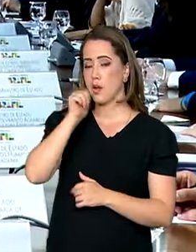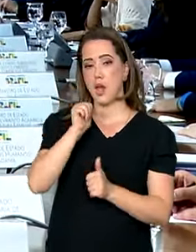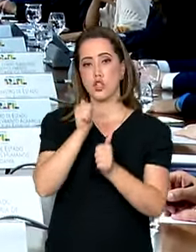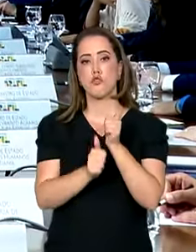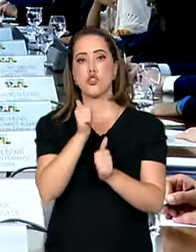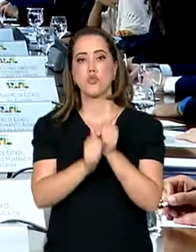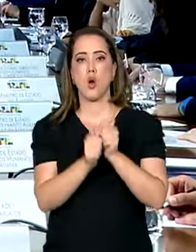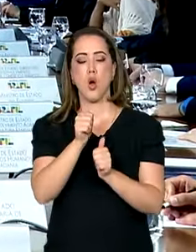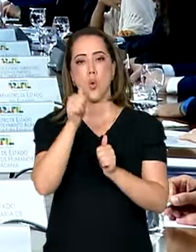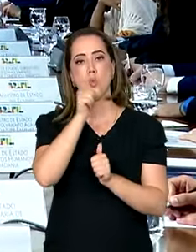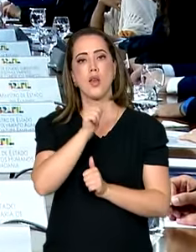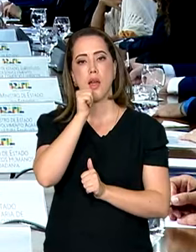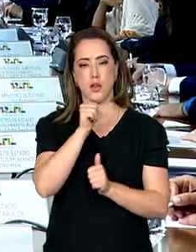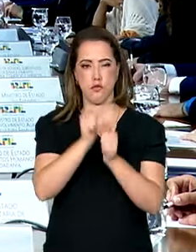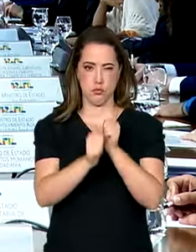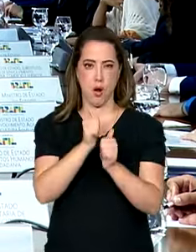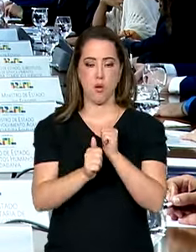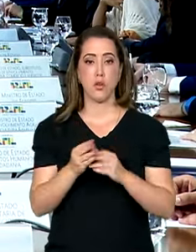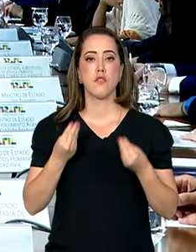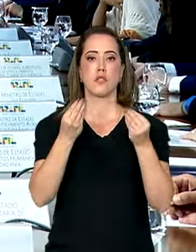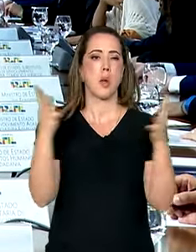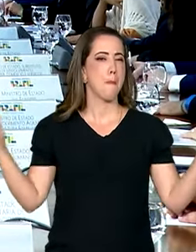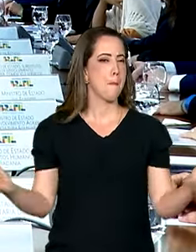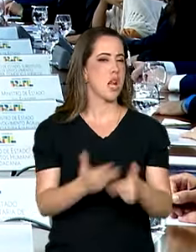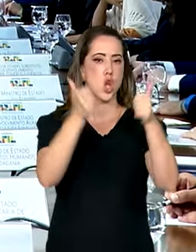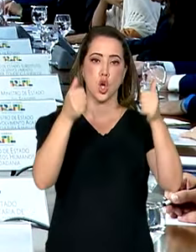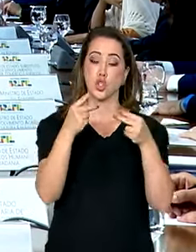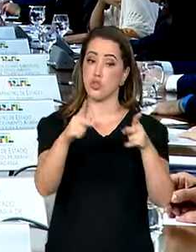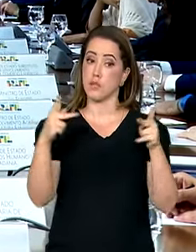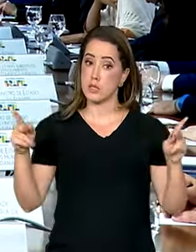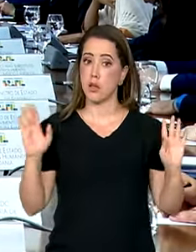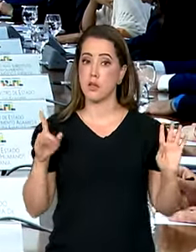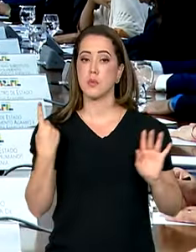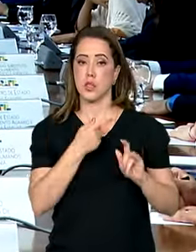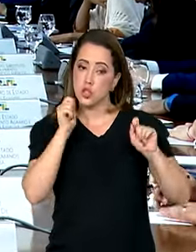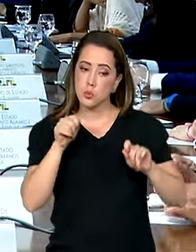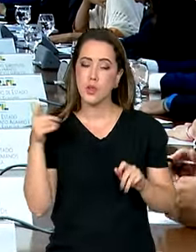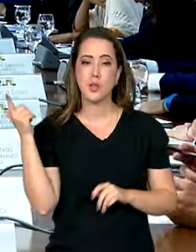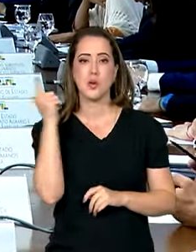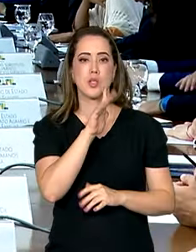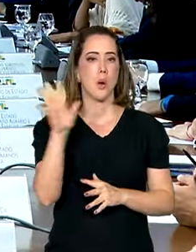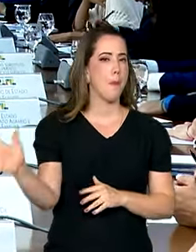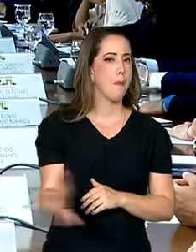feminino um jogador que vocês de o seu melhor para que a gente possa colher o mais melhor